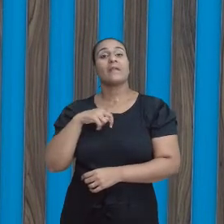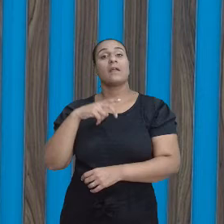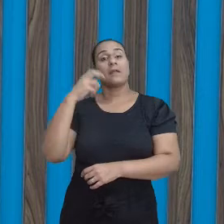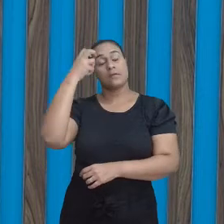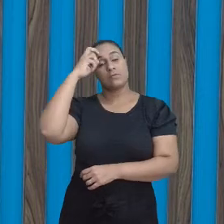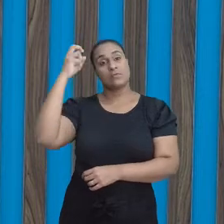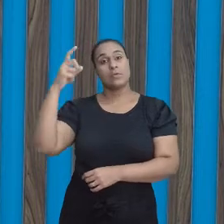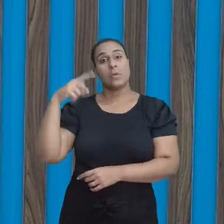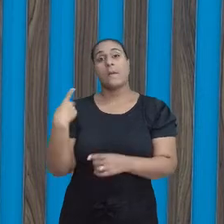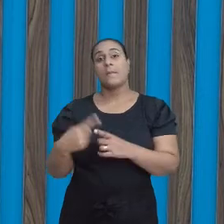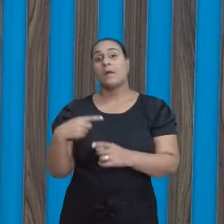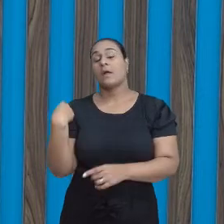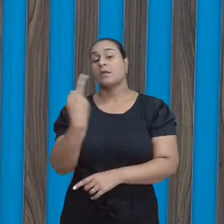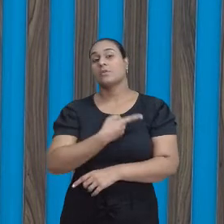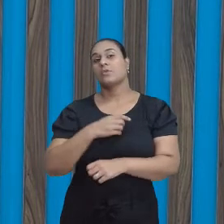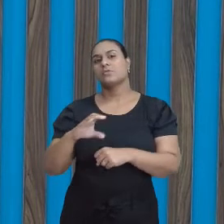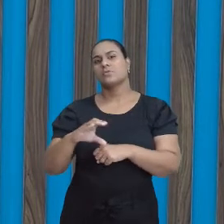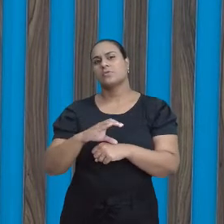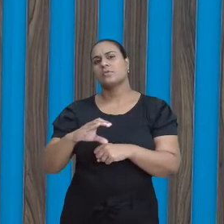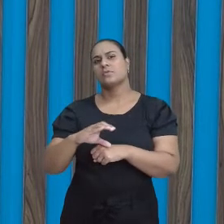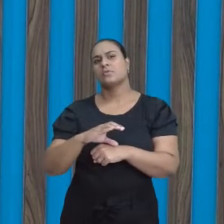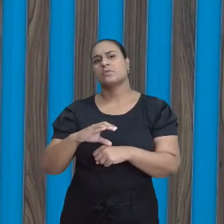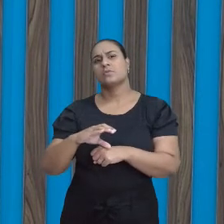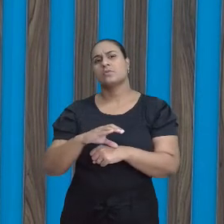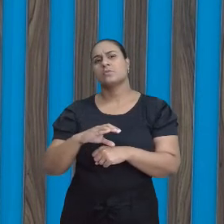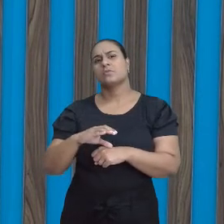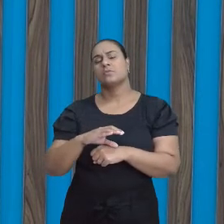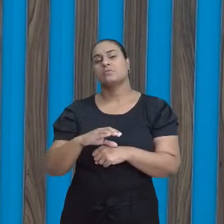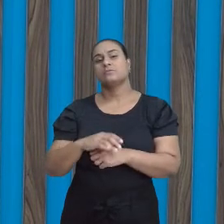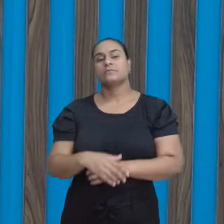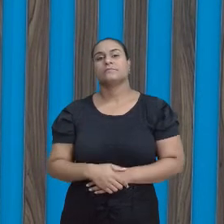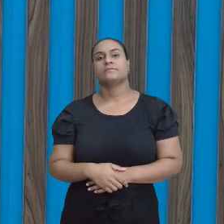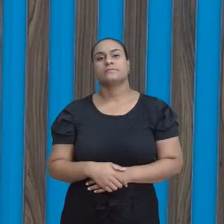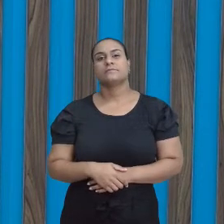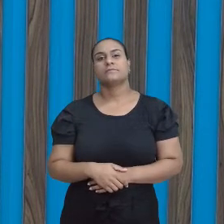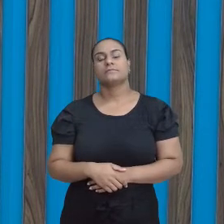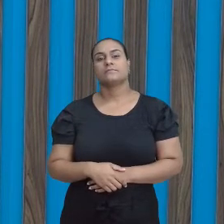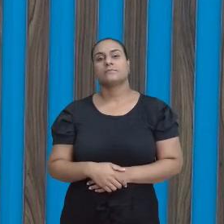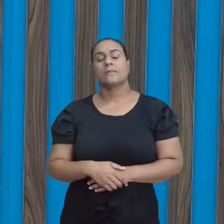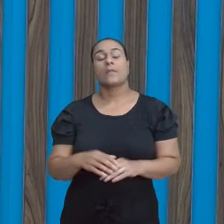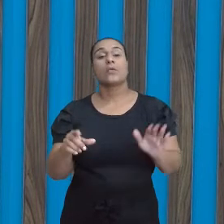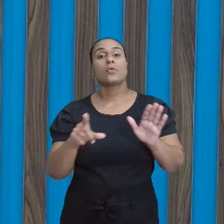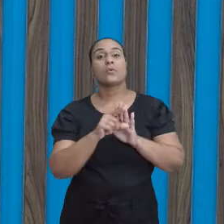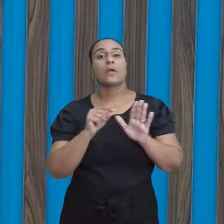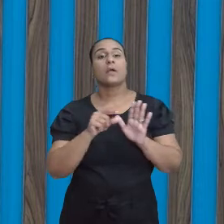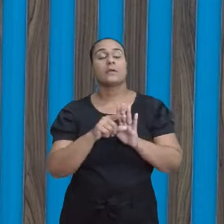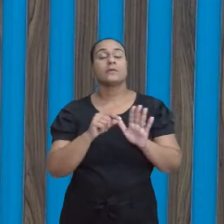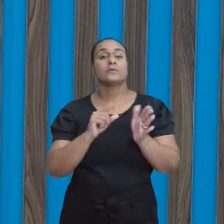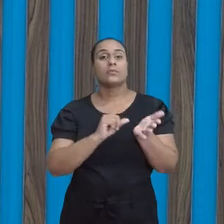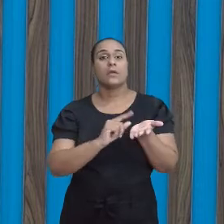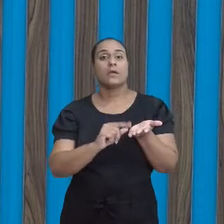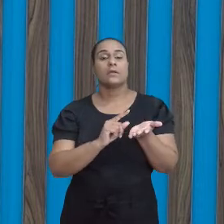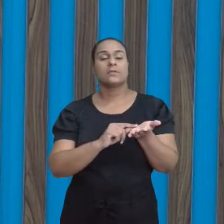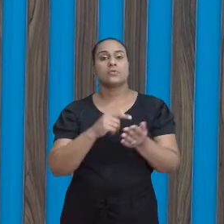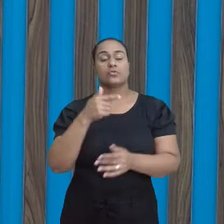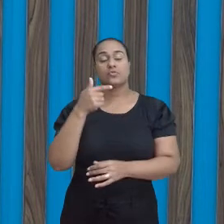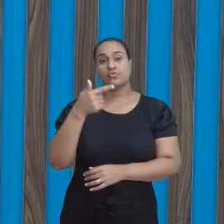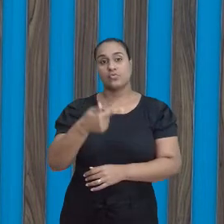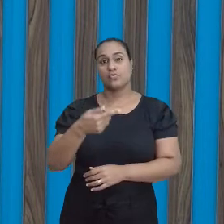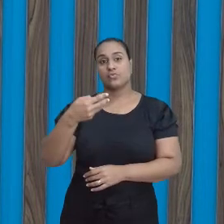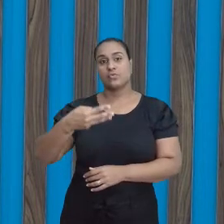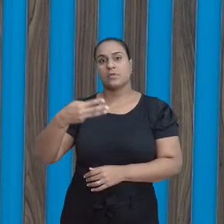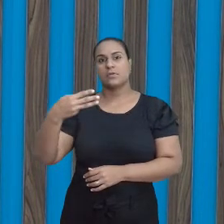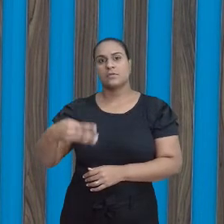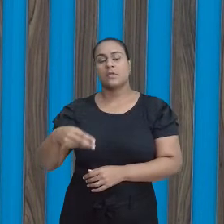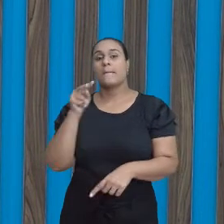nossa Constituição, ela diz no artigo 233 que devemos preservar a